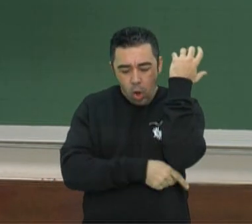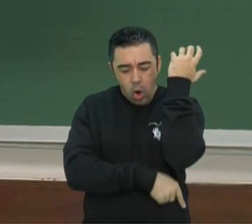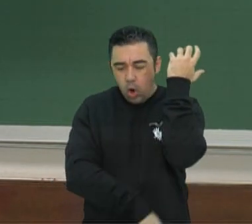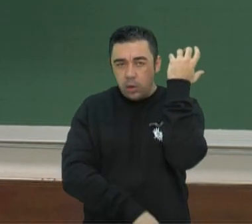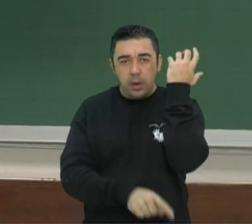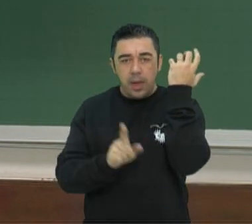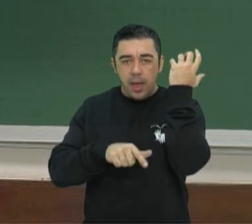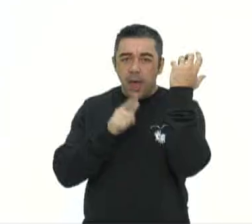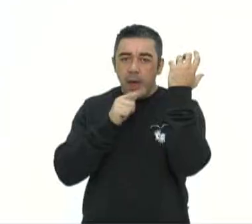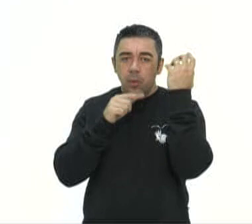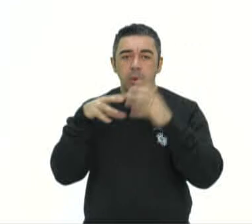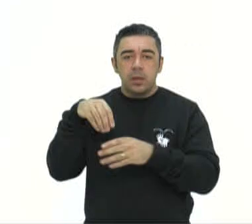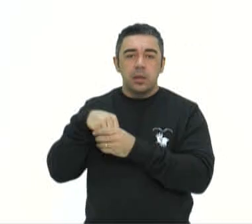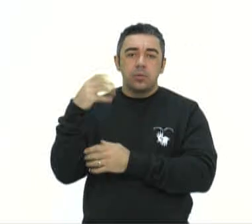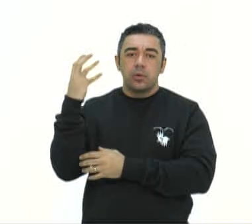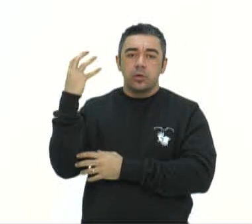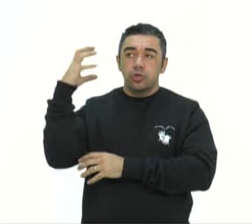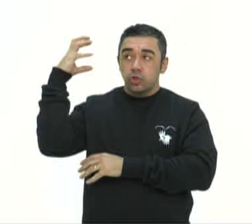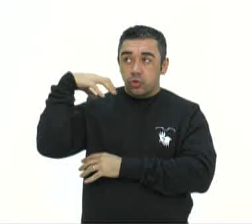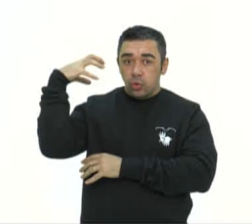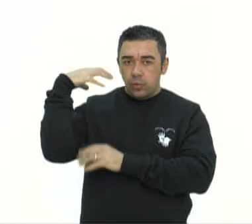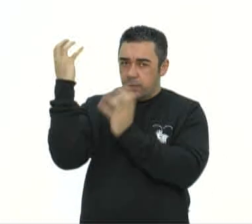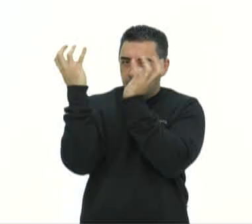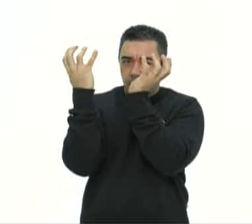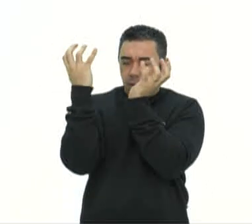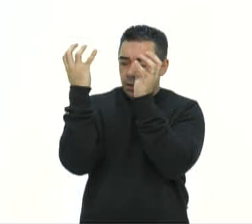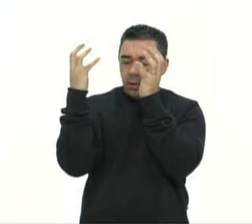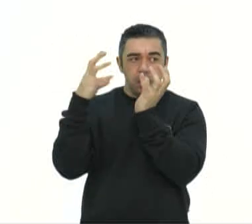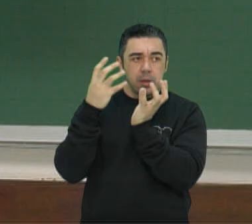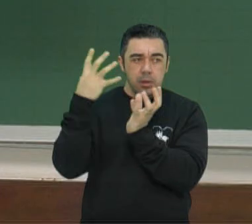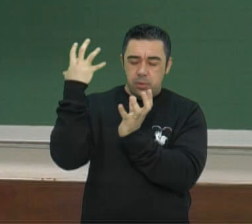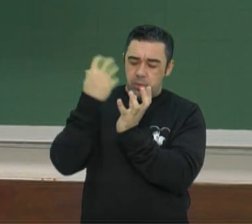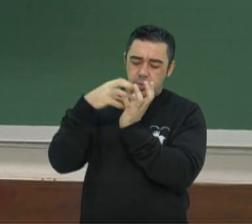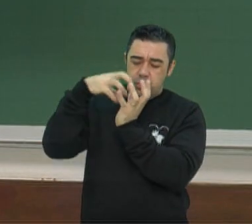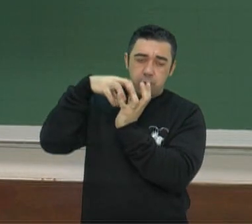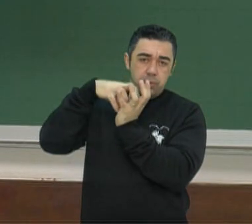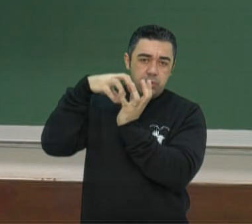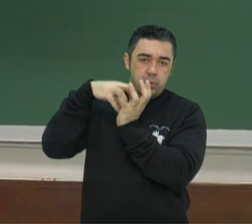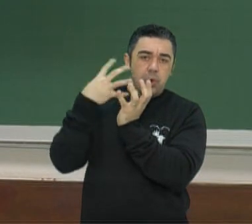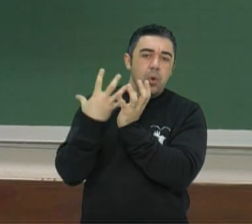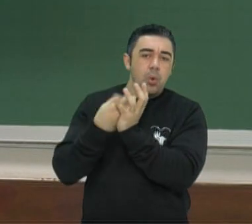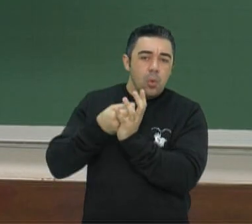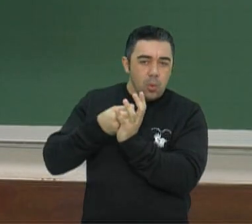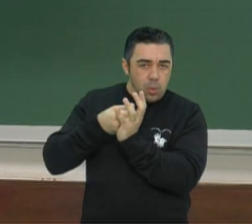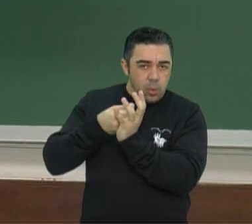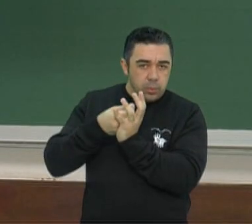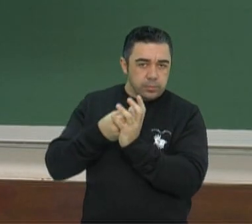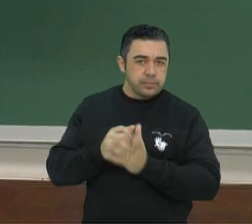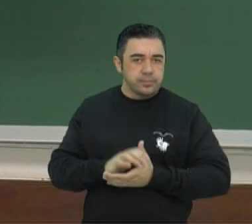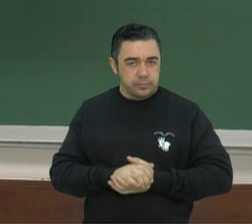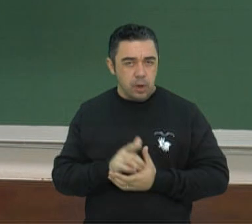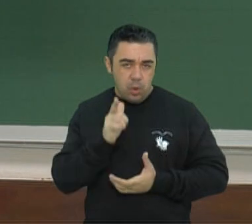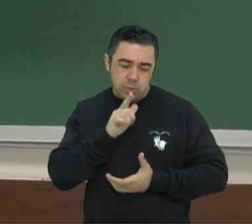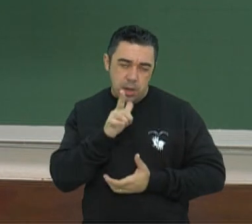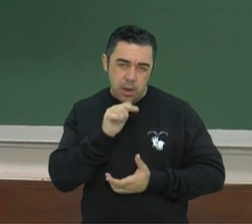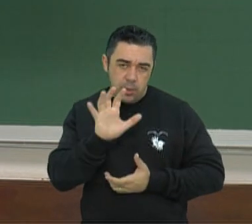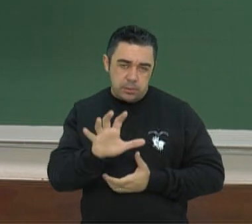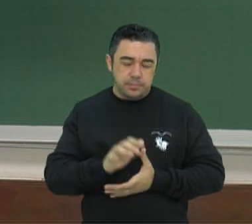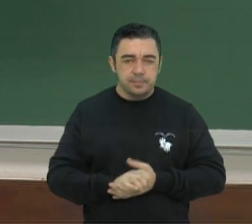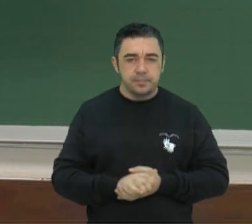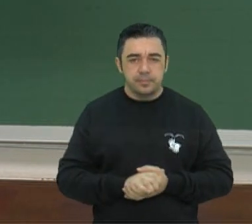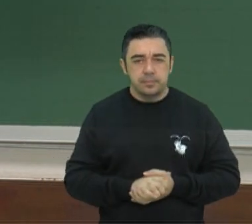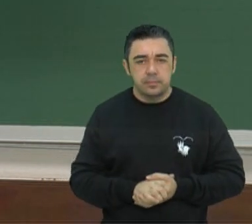conseguem água que fica acumulada da chuva. Então, as bromélias têm geralmente esse formato aqui, né? Cai a chuva ali e fica acumulada. Elas conseguem água por ali,